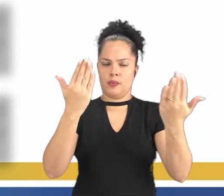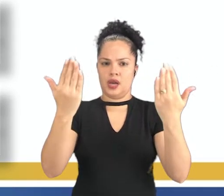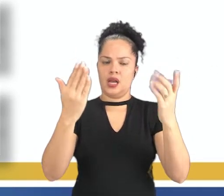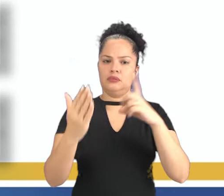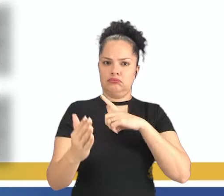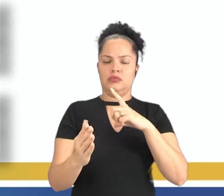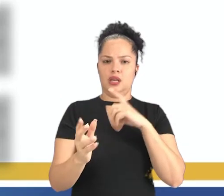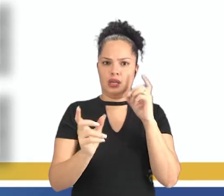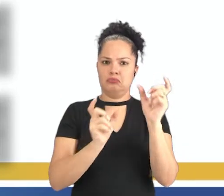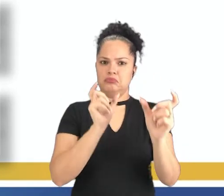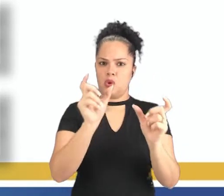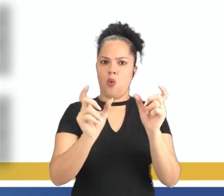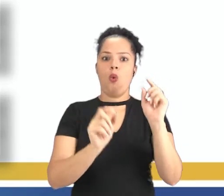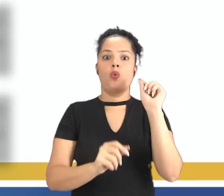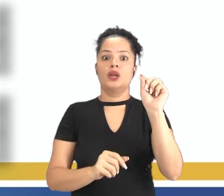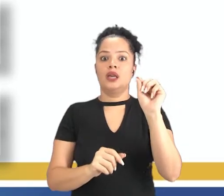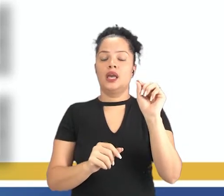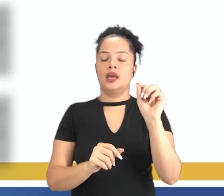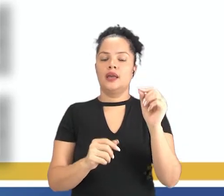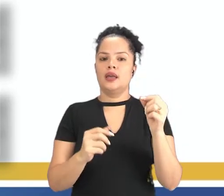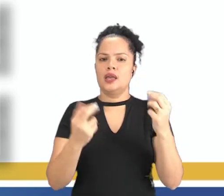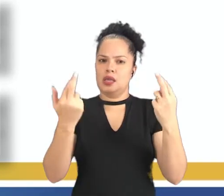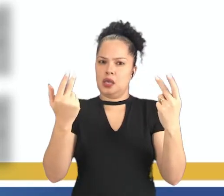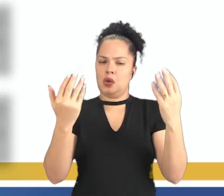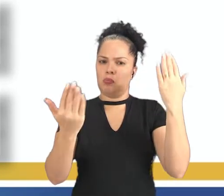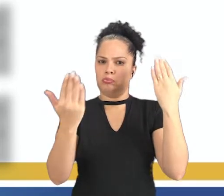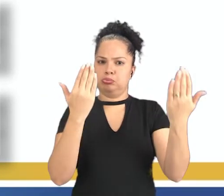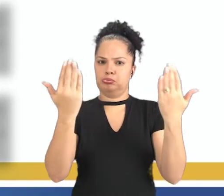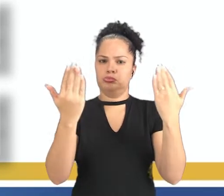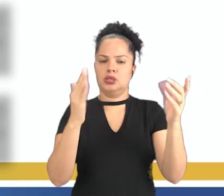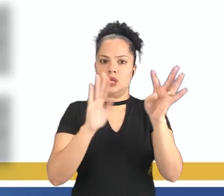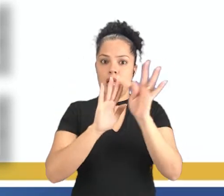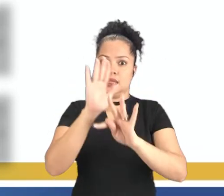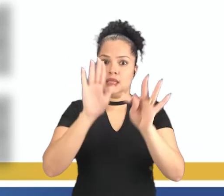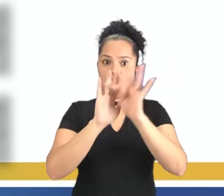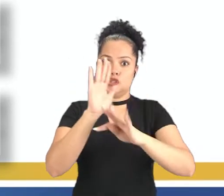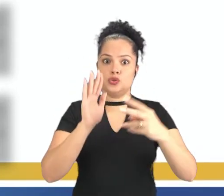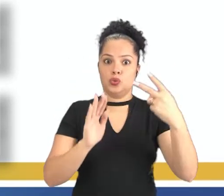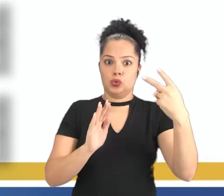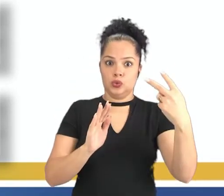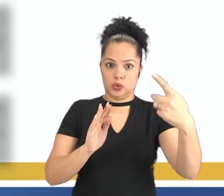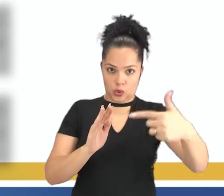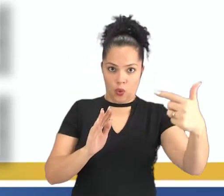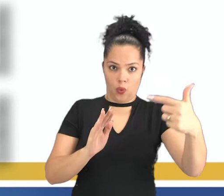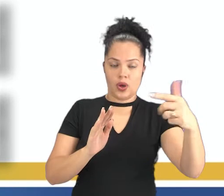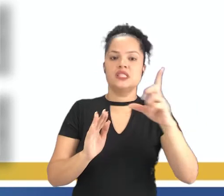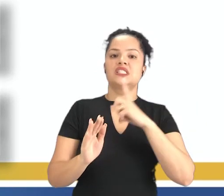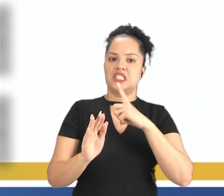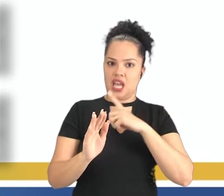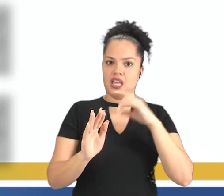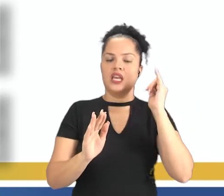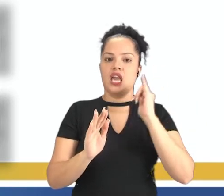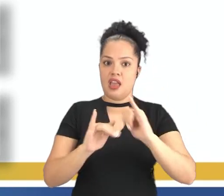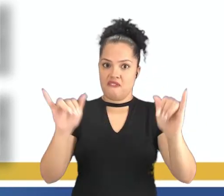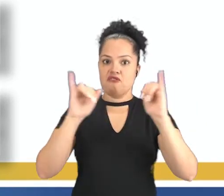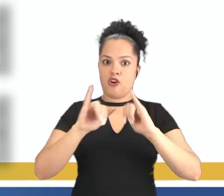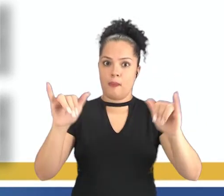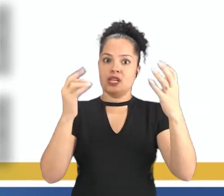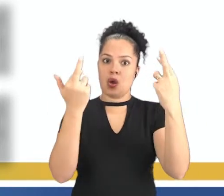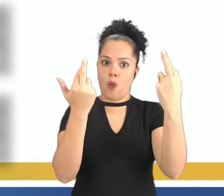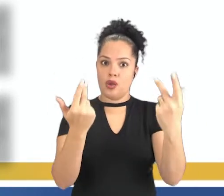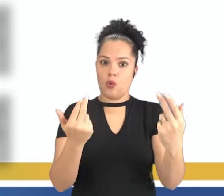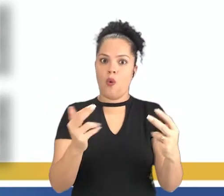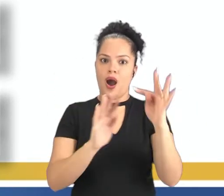e diferente? Observe que o texto 2 apresenta uma cópia de algumas informações do texto 1. Sendo